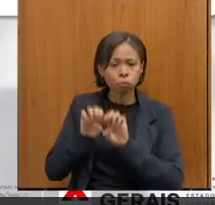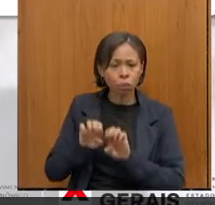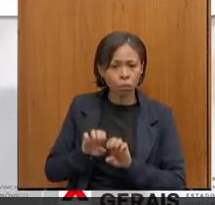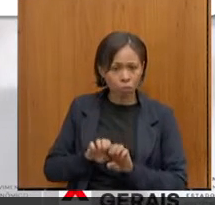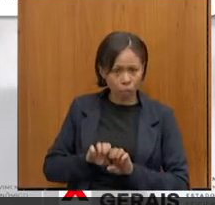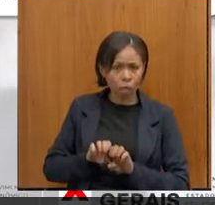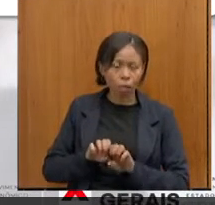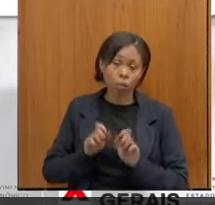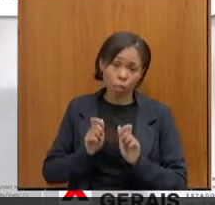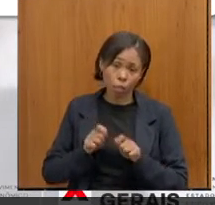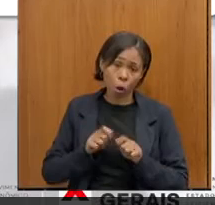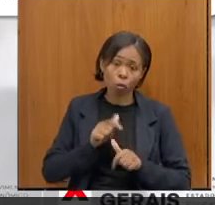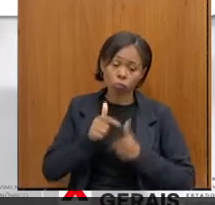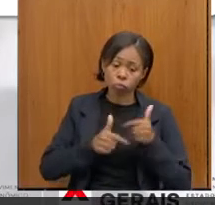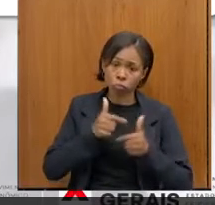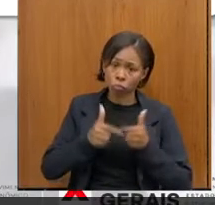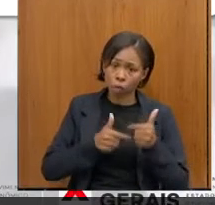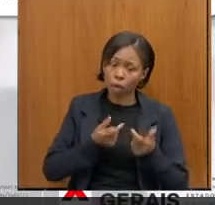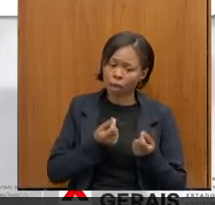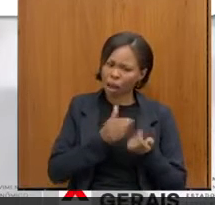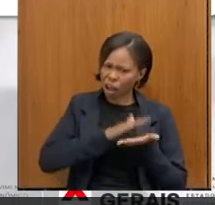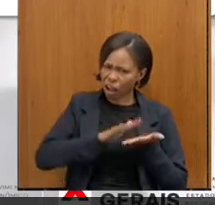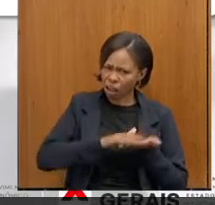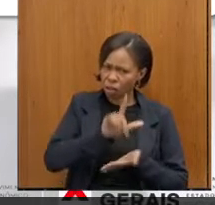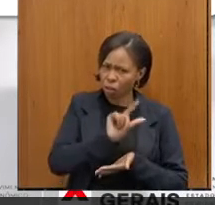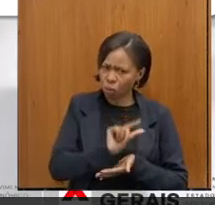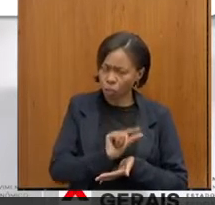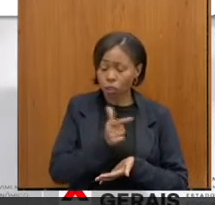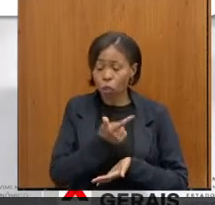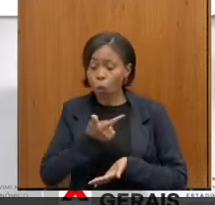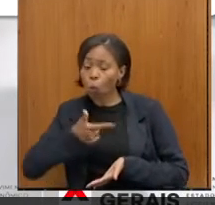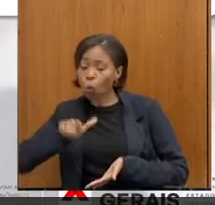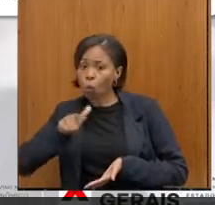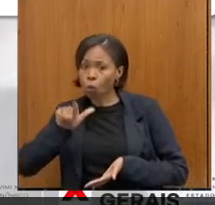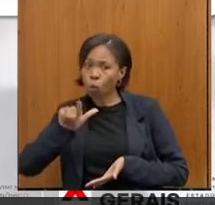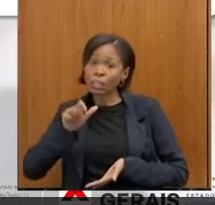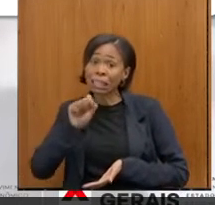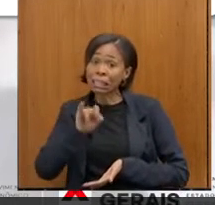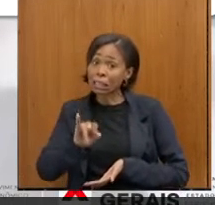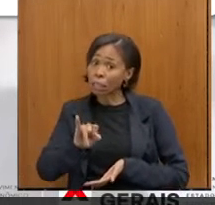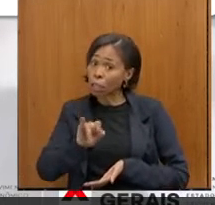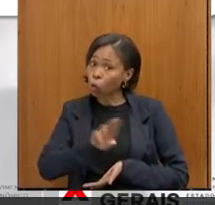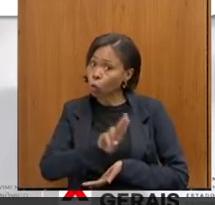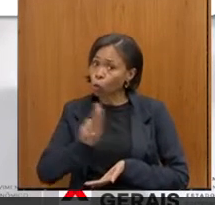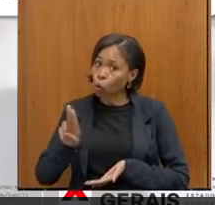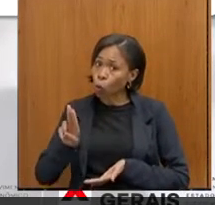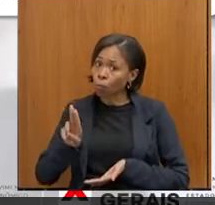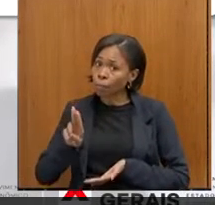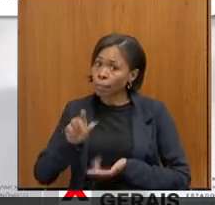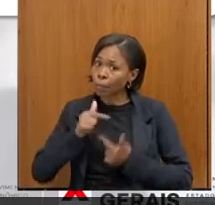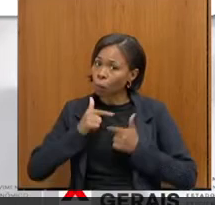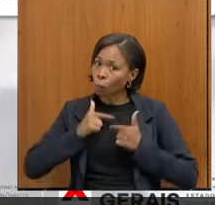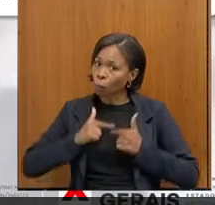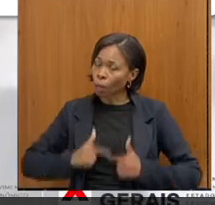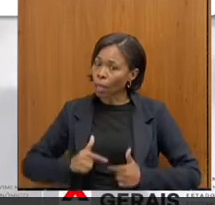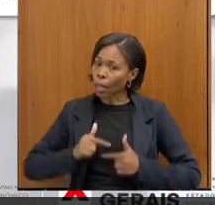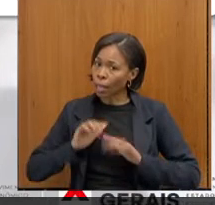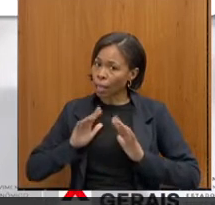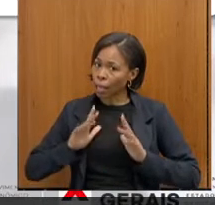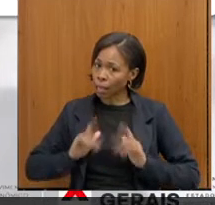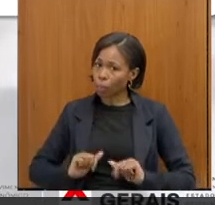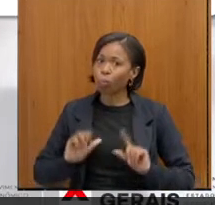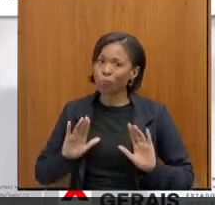não onerosa e aqueles outros desde que estejam com o nome limpo nunca jec que a gente possa ter